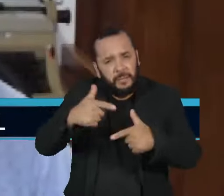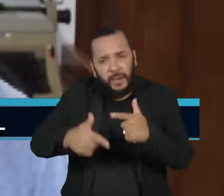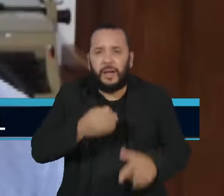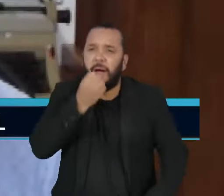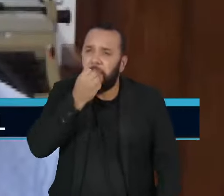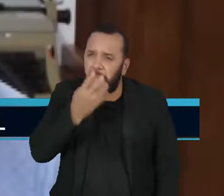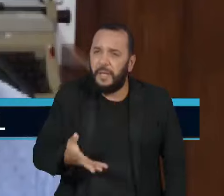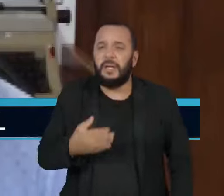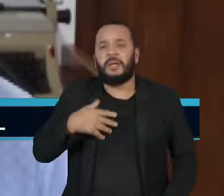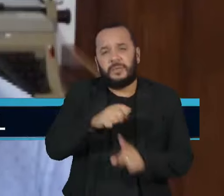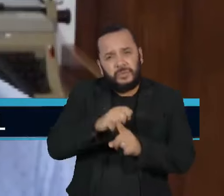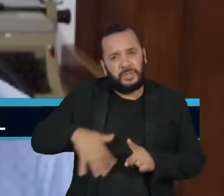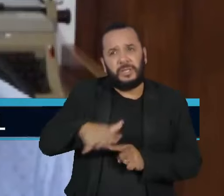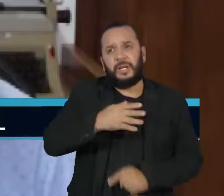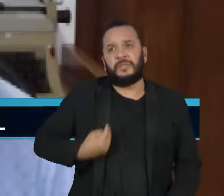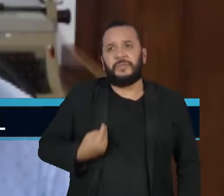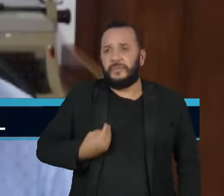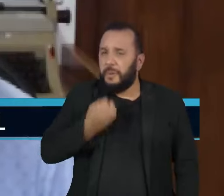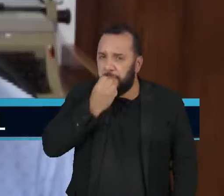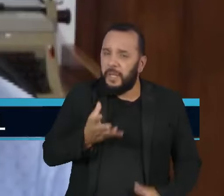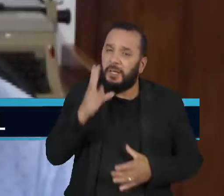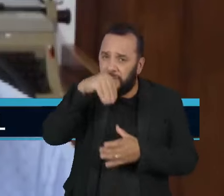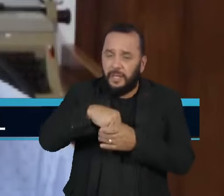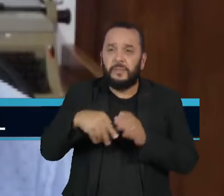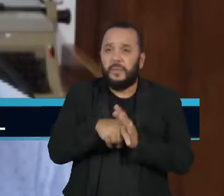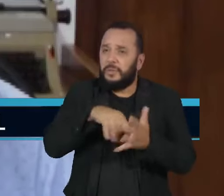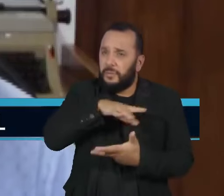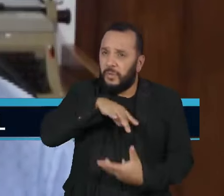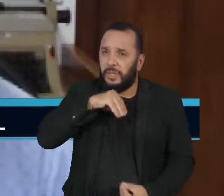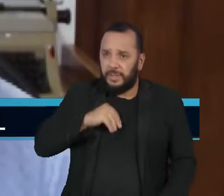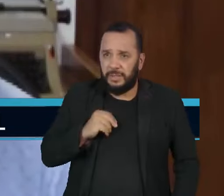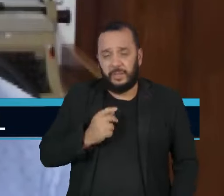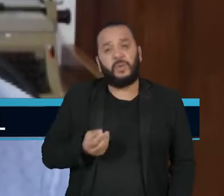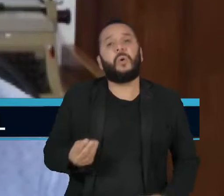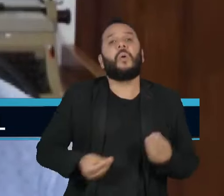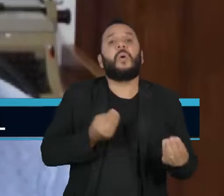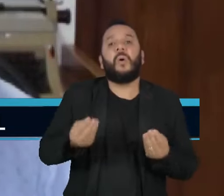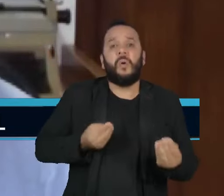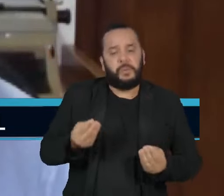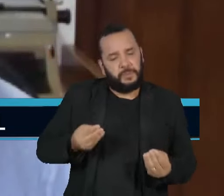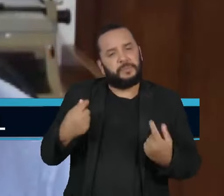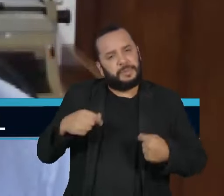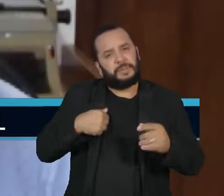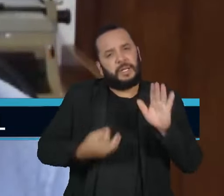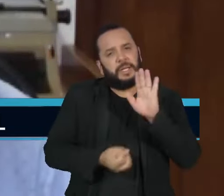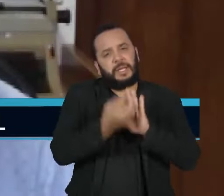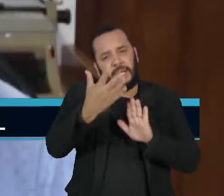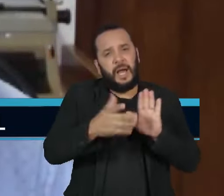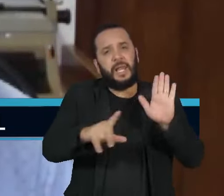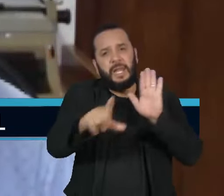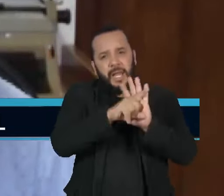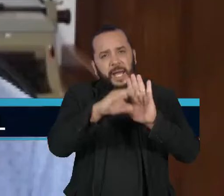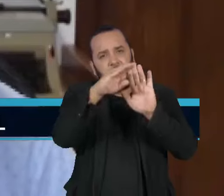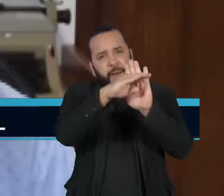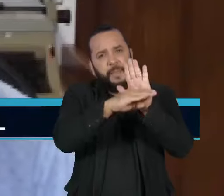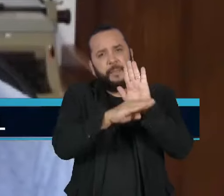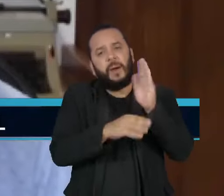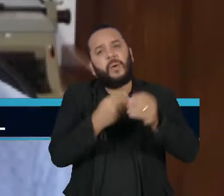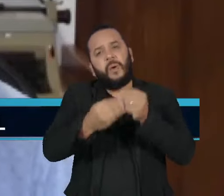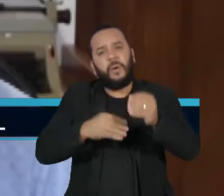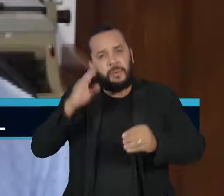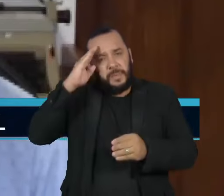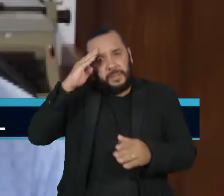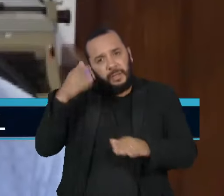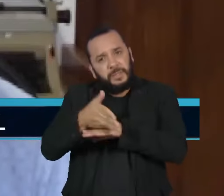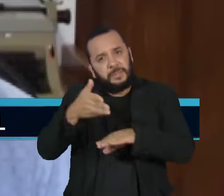possa viver bem dentro de uma democracia, é fundamental que haja uma regulamentação sobre a participação dos militares na vida